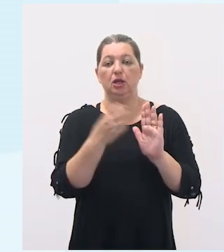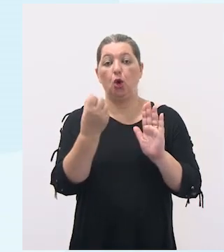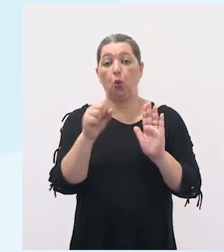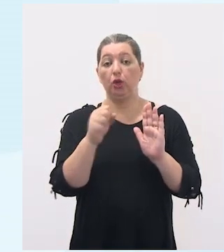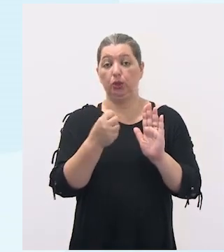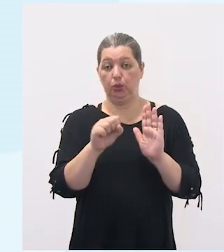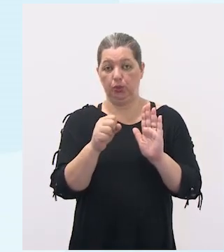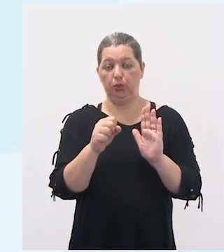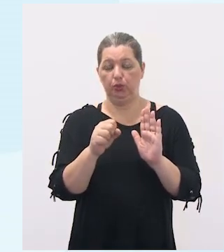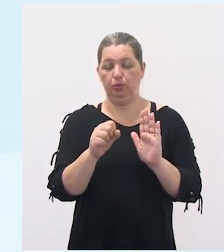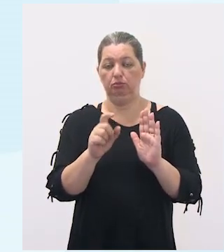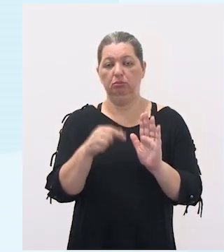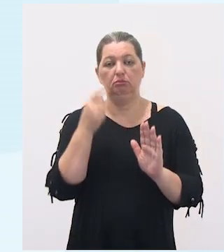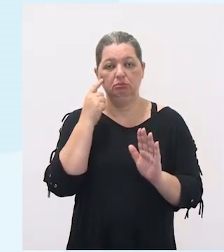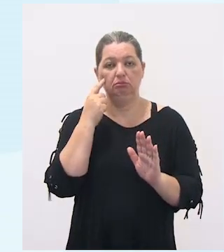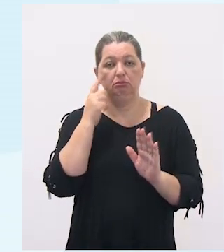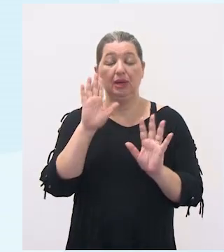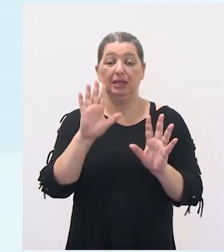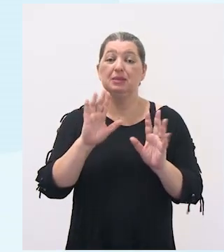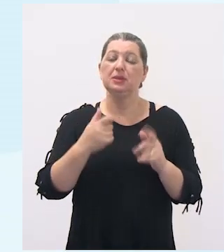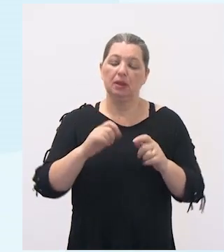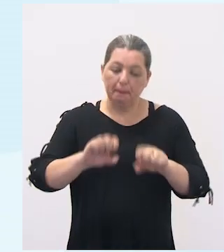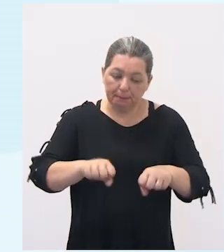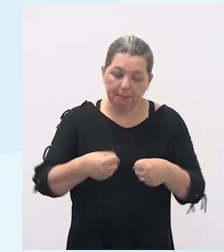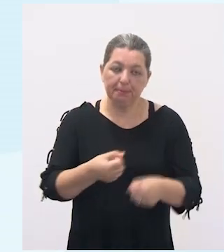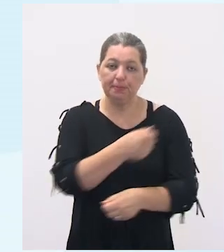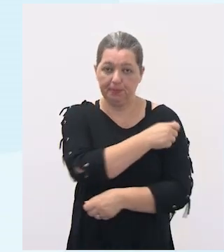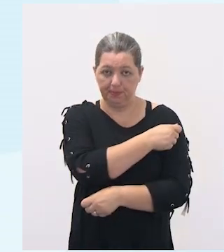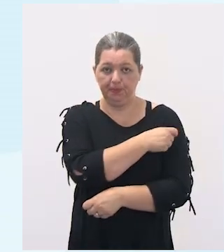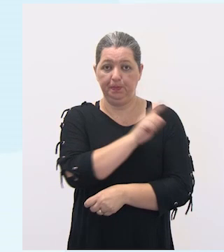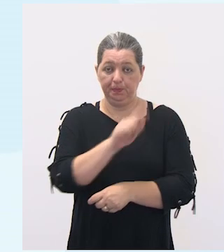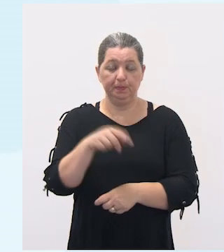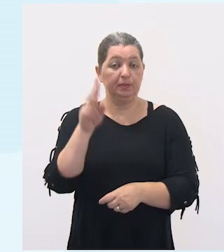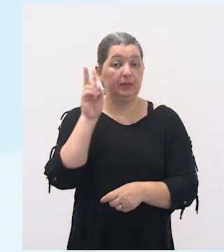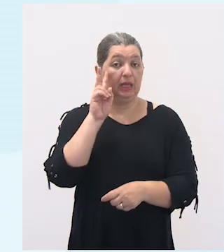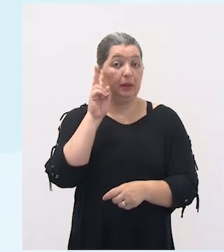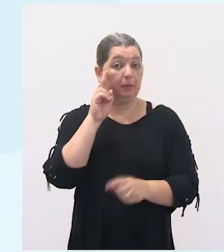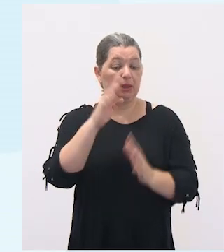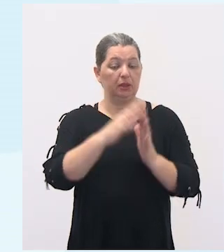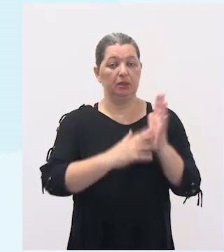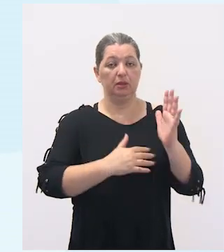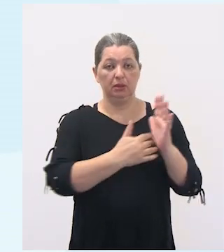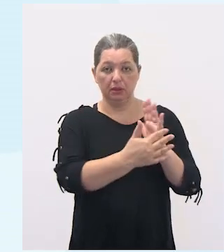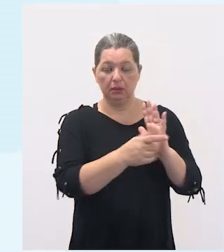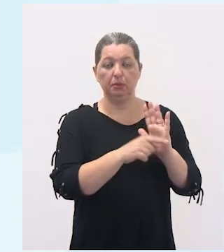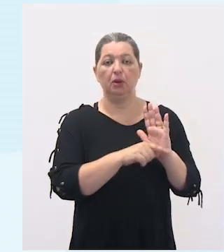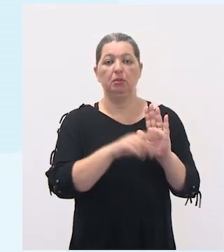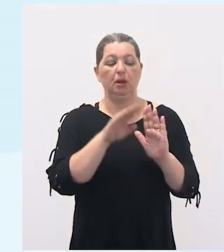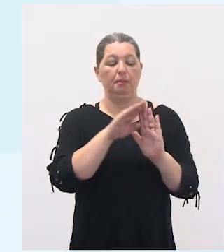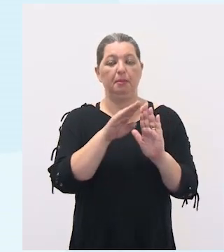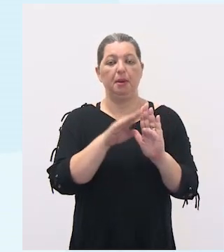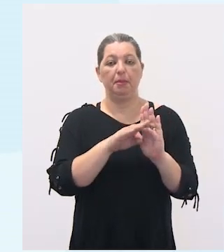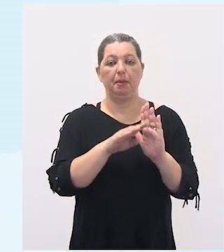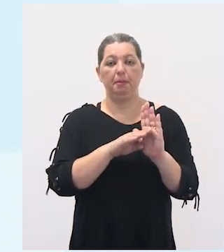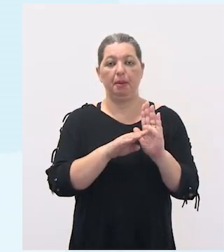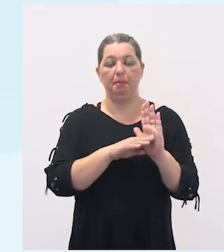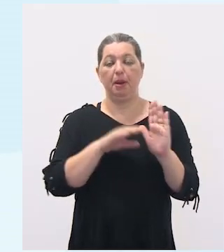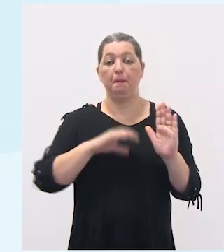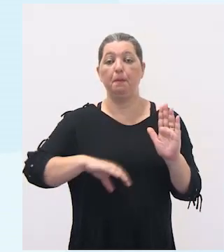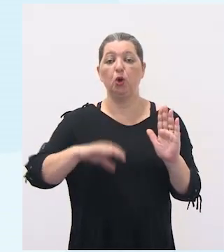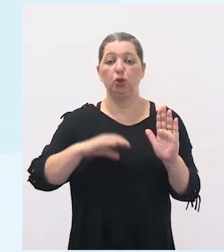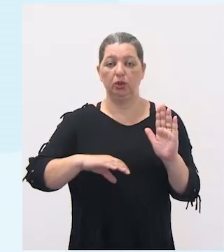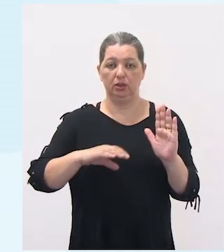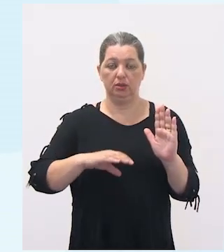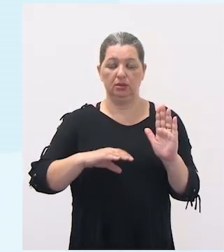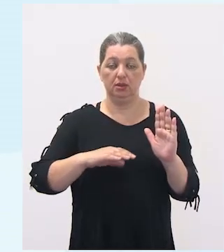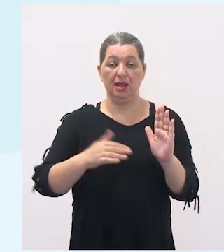uma habilidade que exige mais desse aluno. Lembrando que a escala de proficiência do SAEB, a de língua portuguesa, ela vai até o